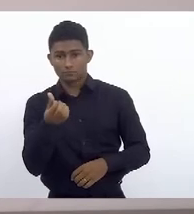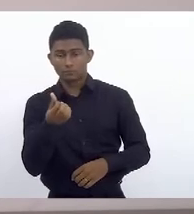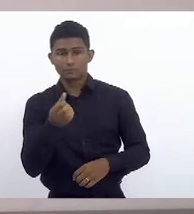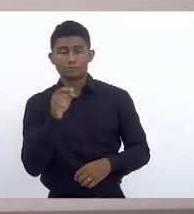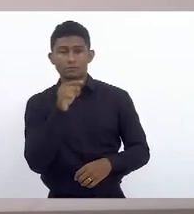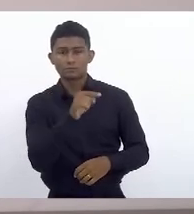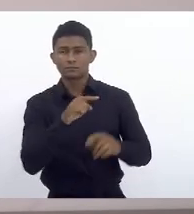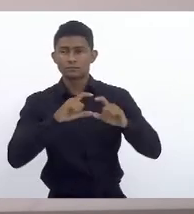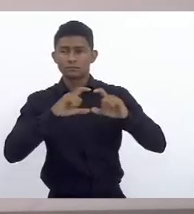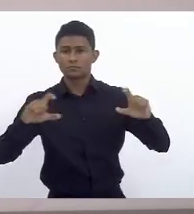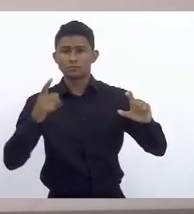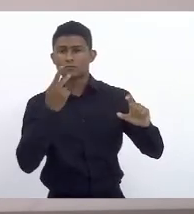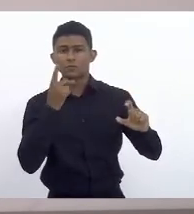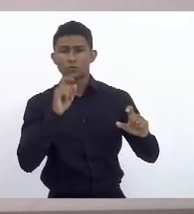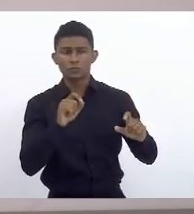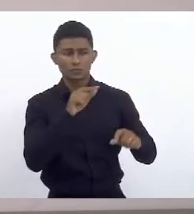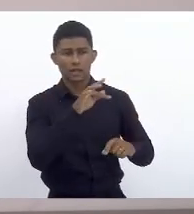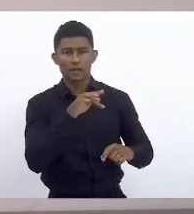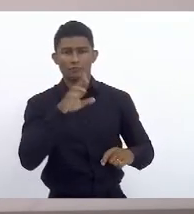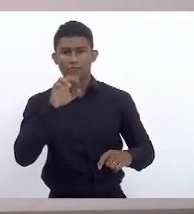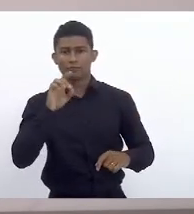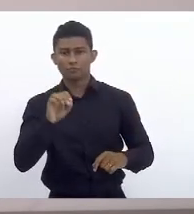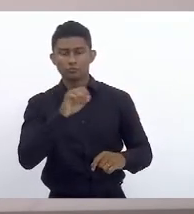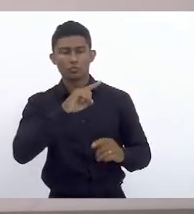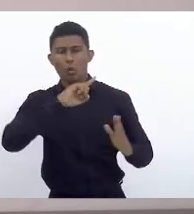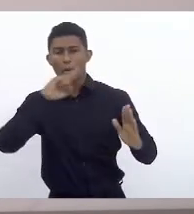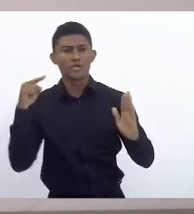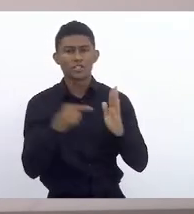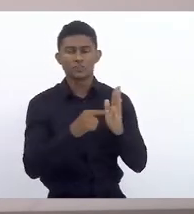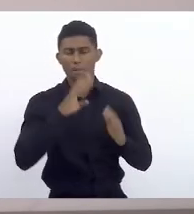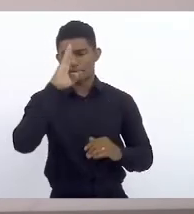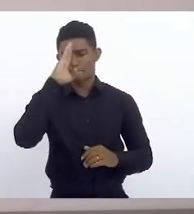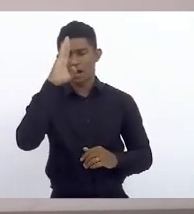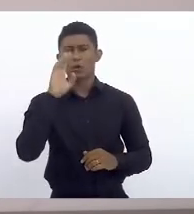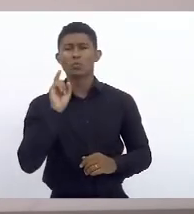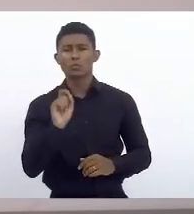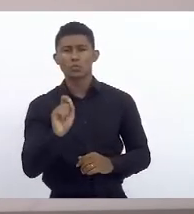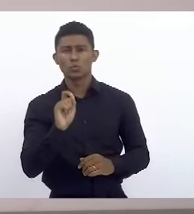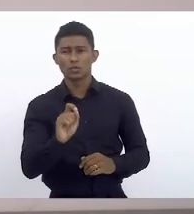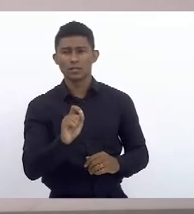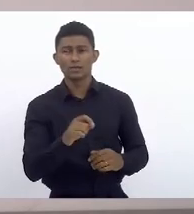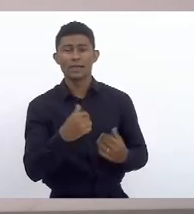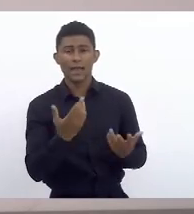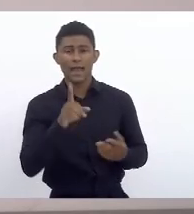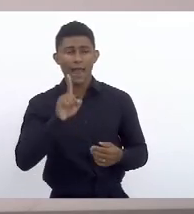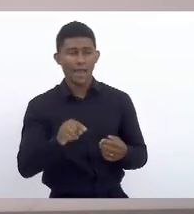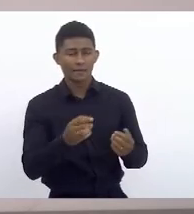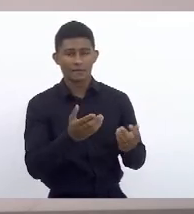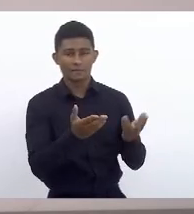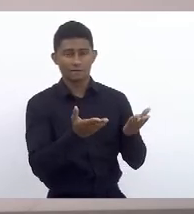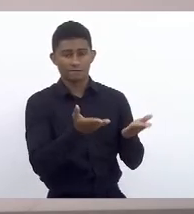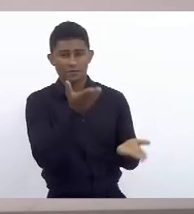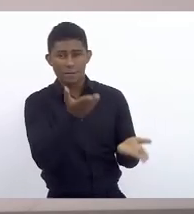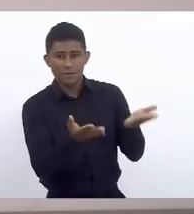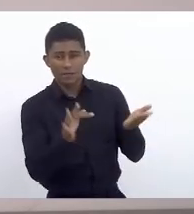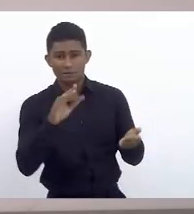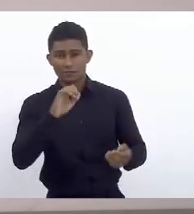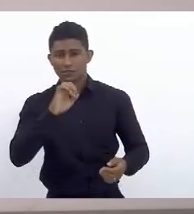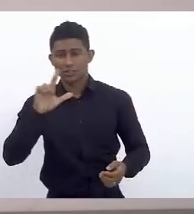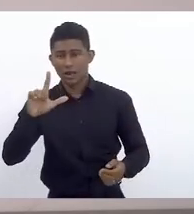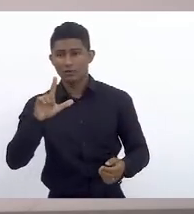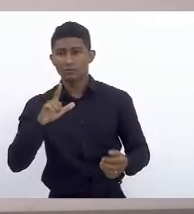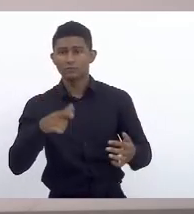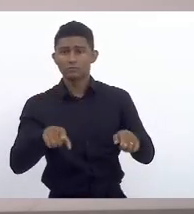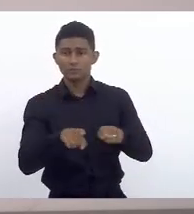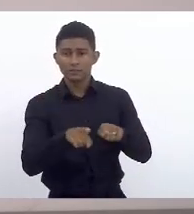que trata o caput tem por objetivo principal promover a estabilização fiscal, bem como aí elenca os incisos. E